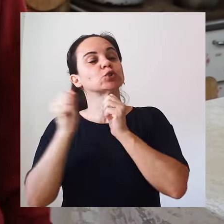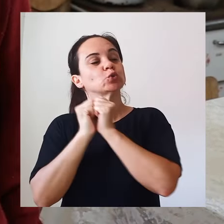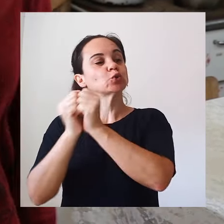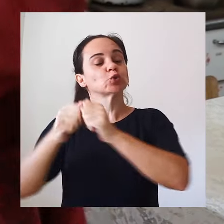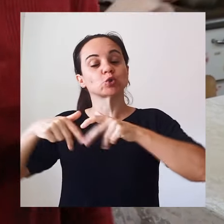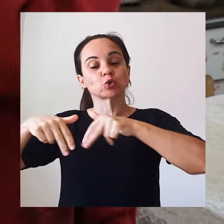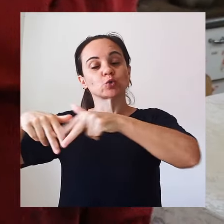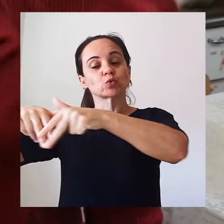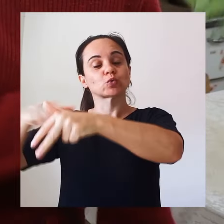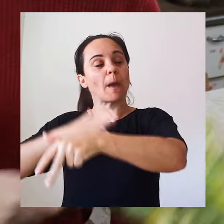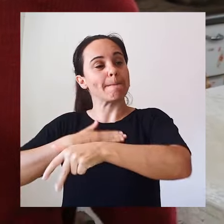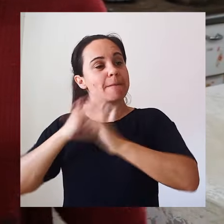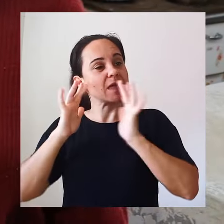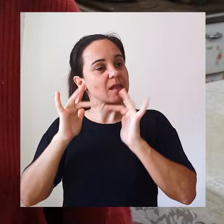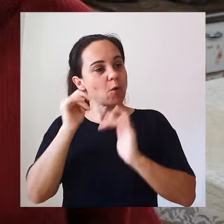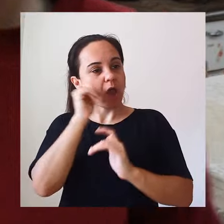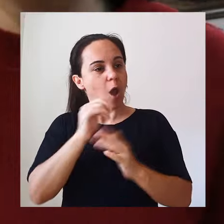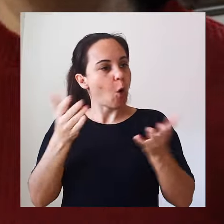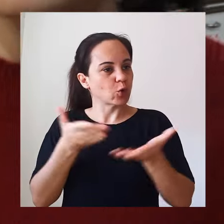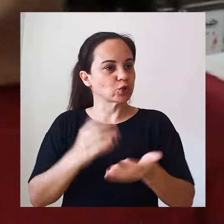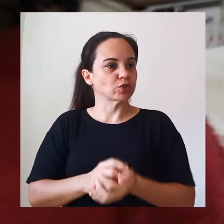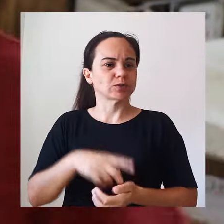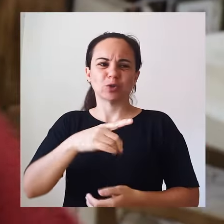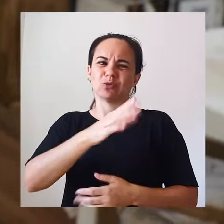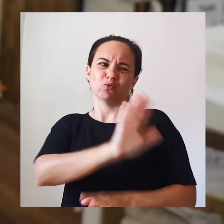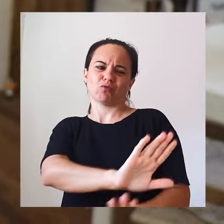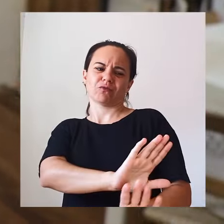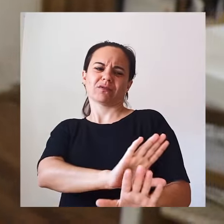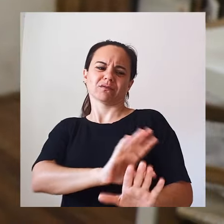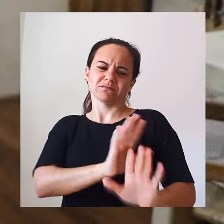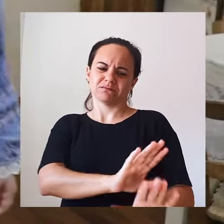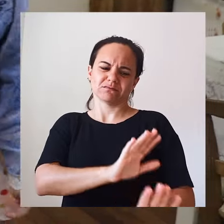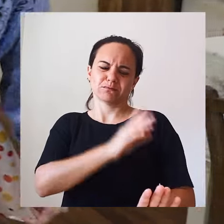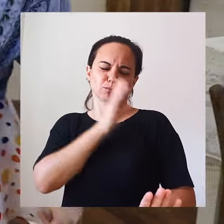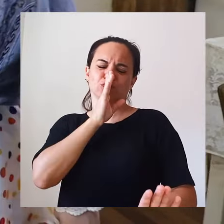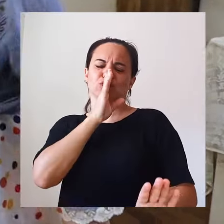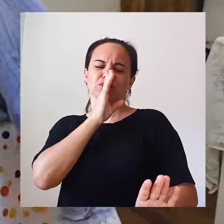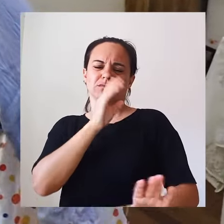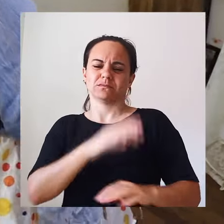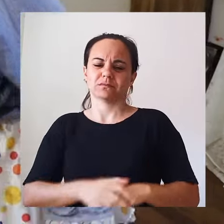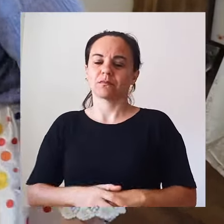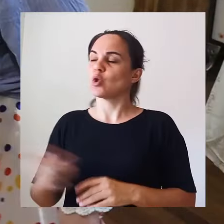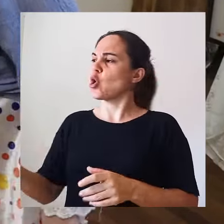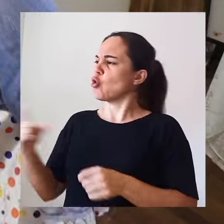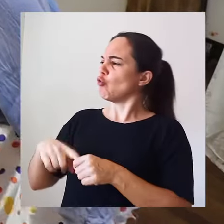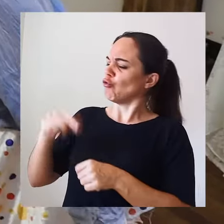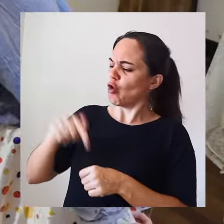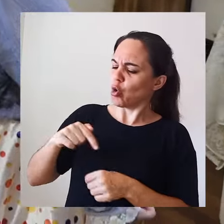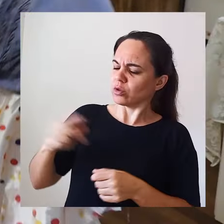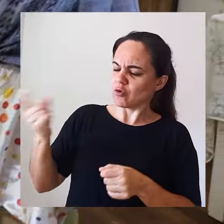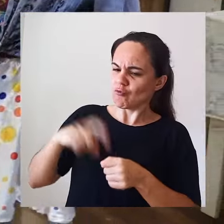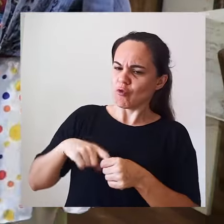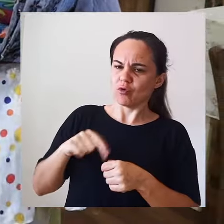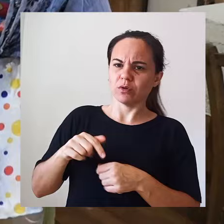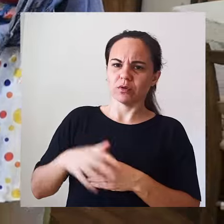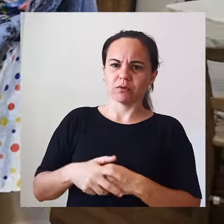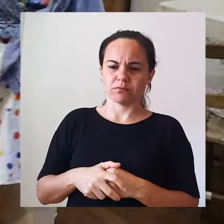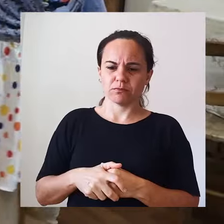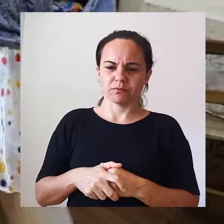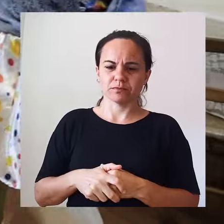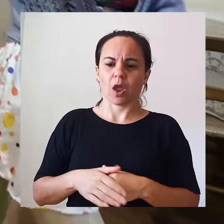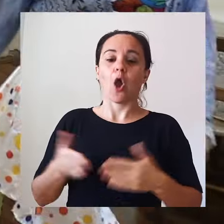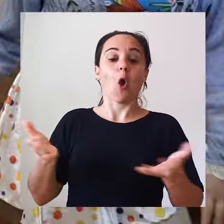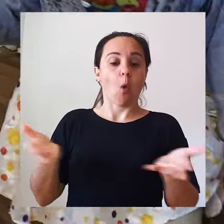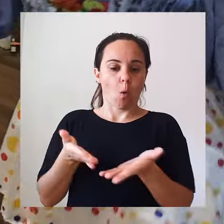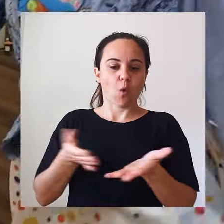e tu não te mete. Tatim, volta aqui. Tia. Pode deixar que hoje eu